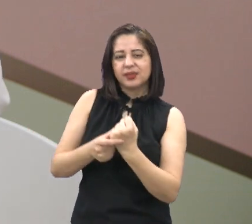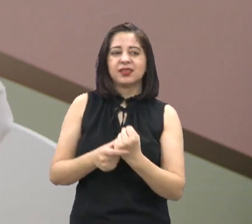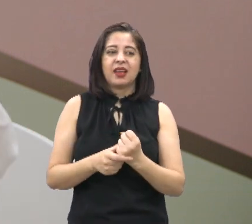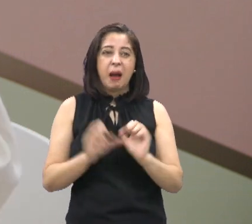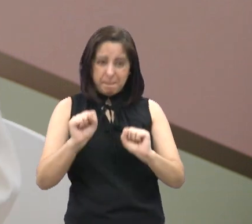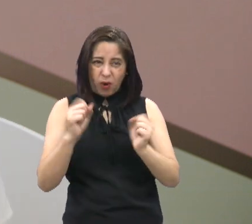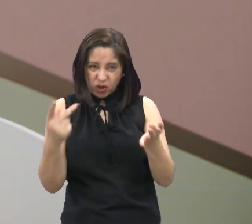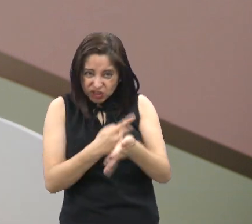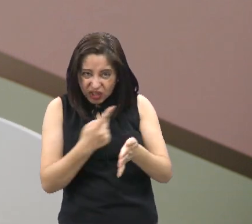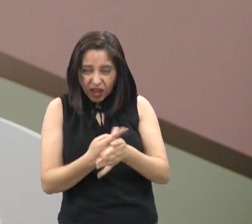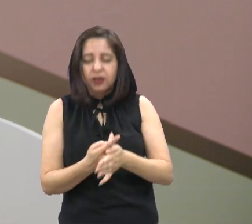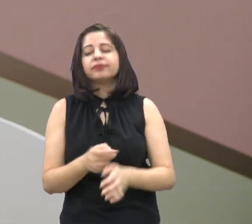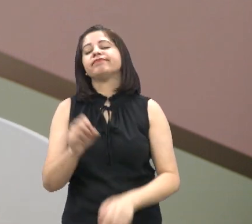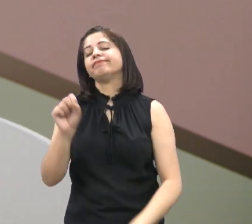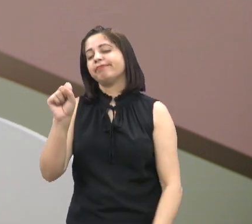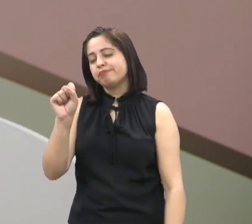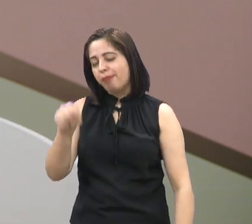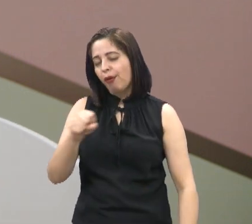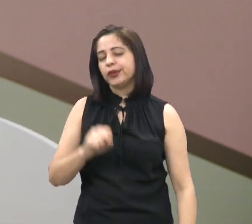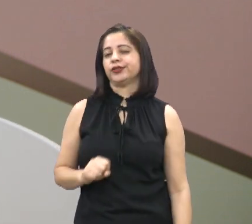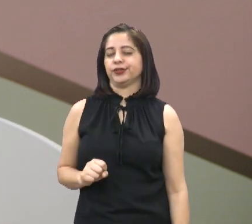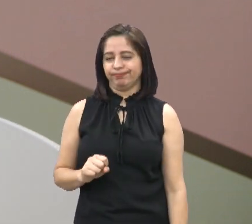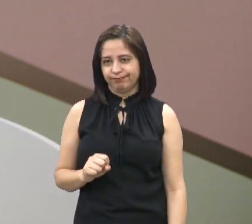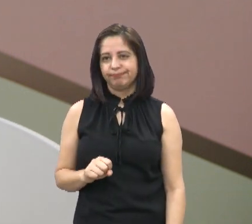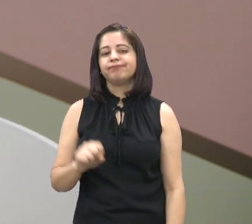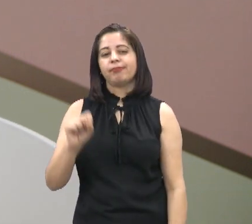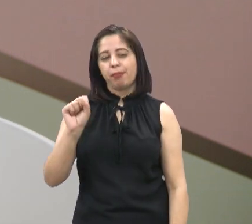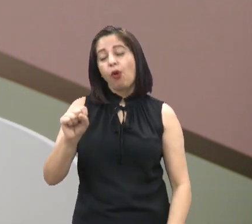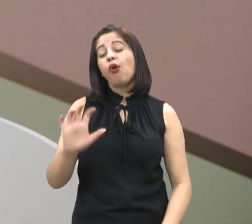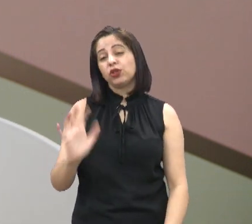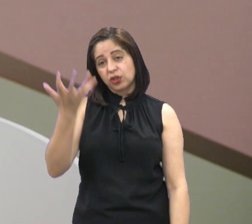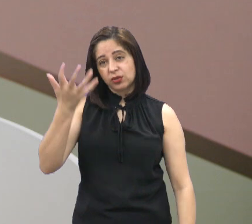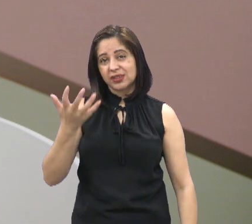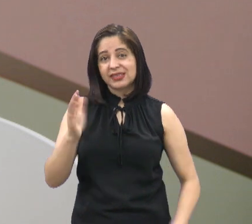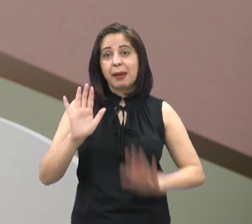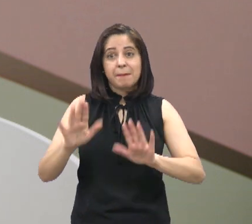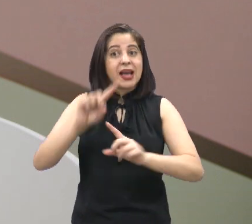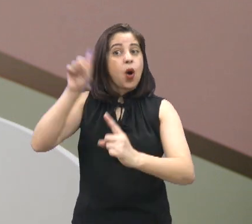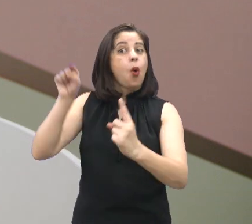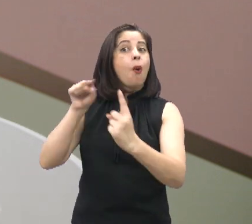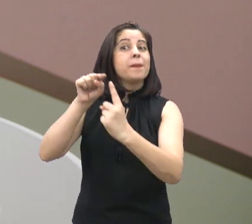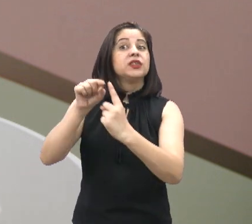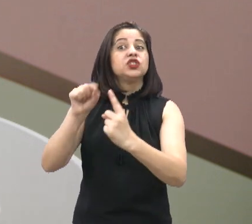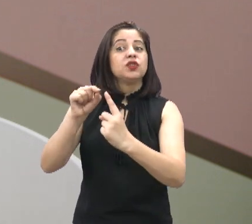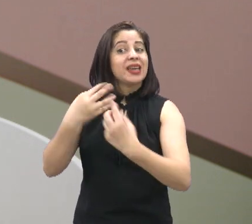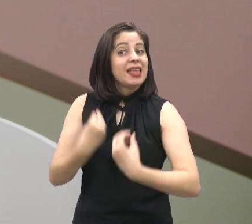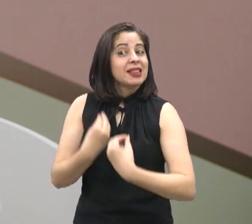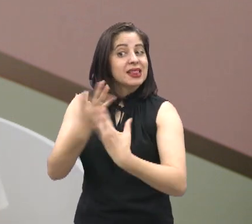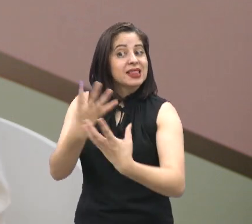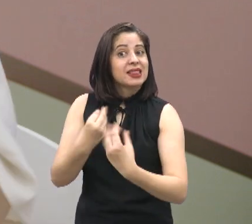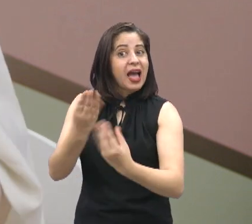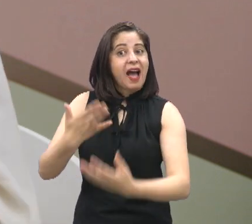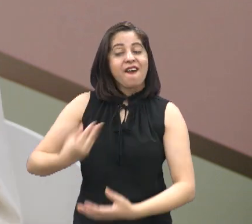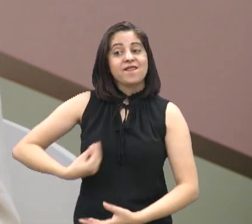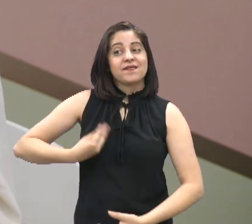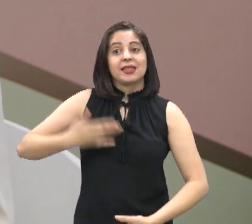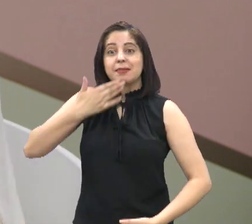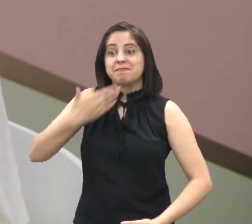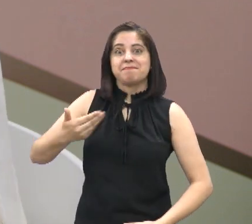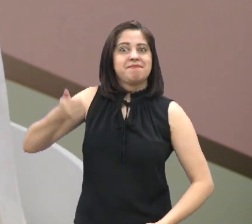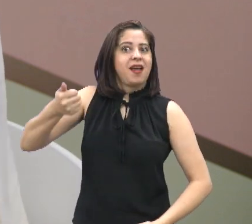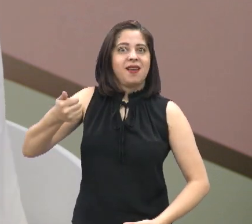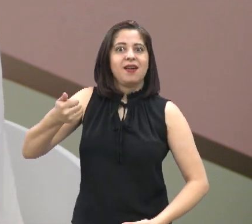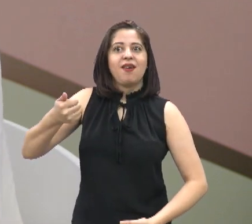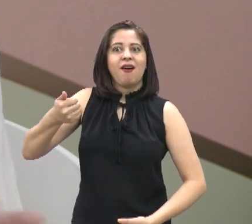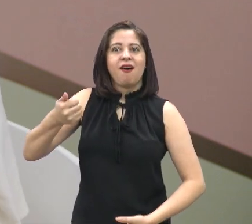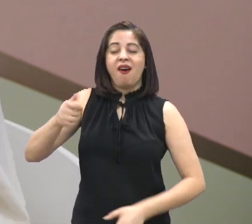Qualquer procedimento tem os seus riscos, mas a intenção é justamente melhorar a qualidade de vida e que o paciente volte a ter uma